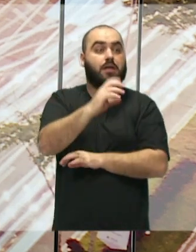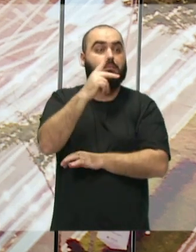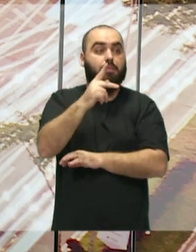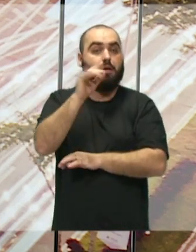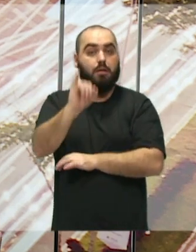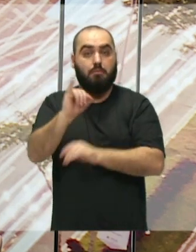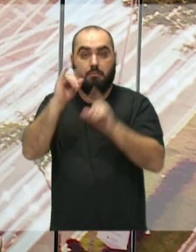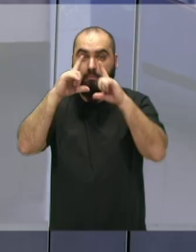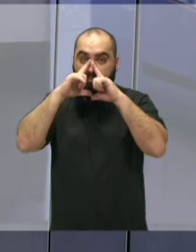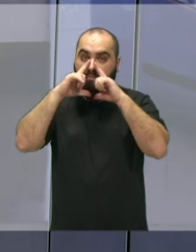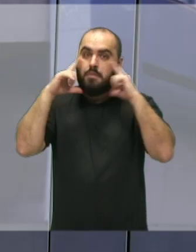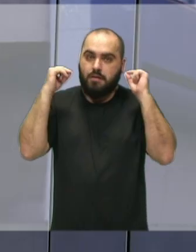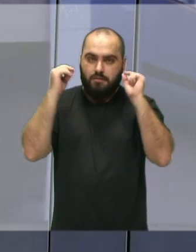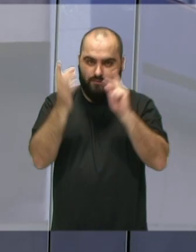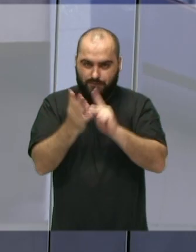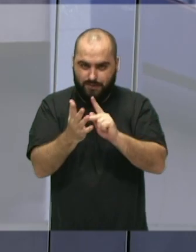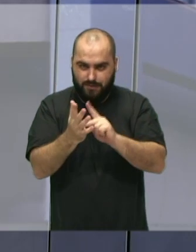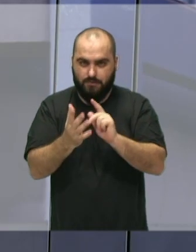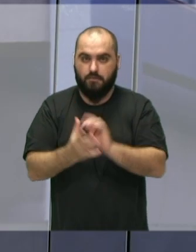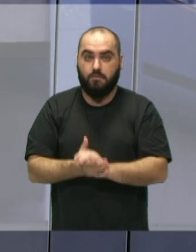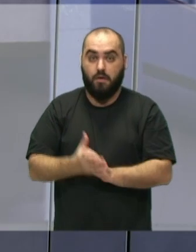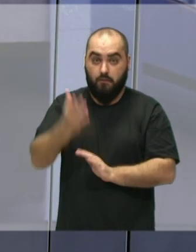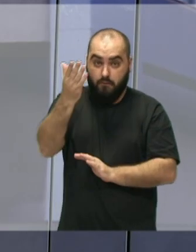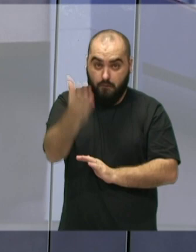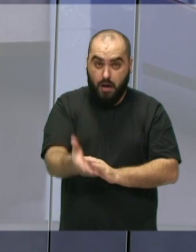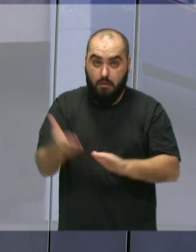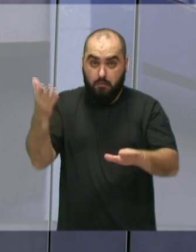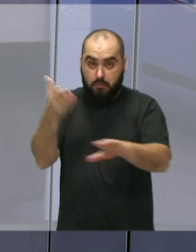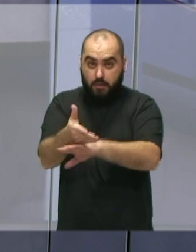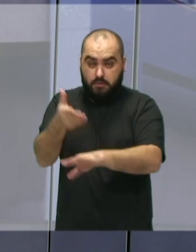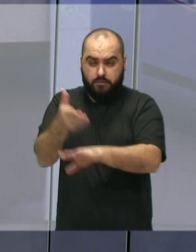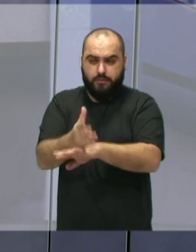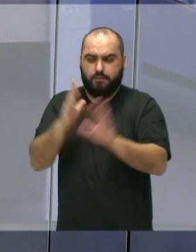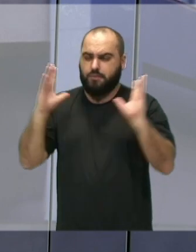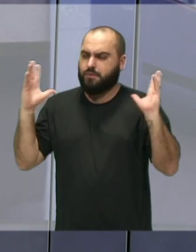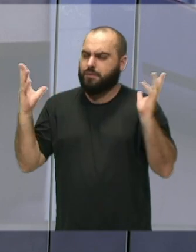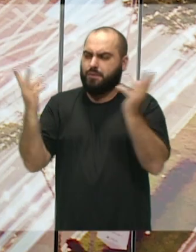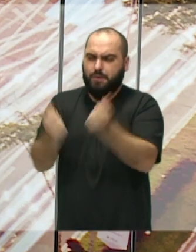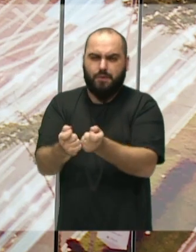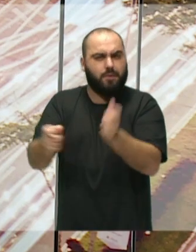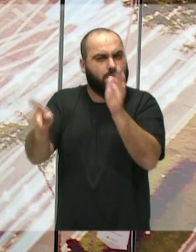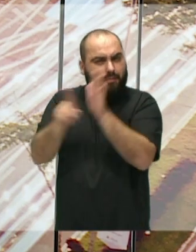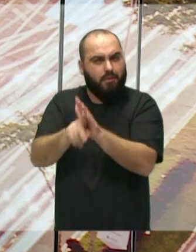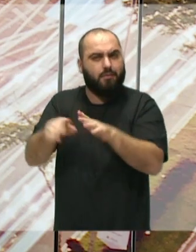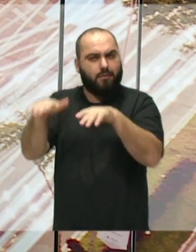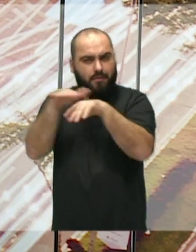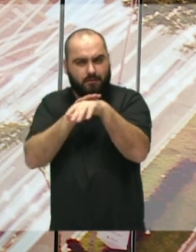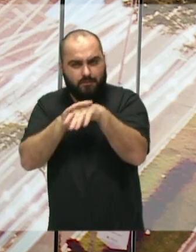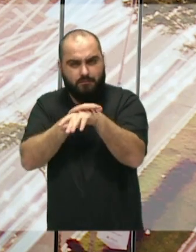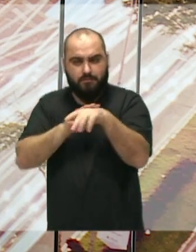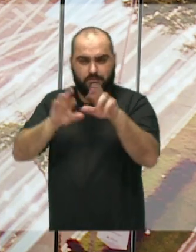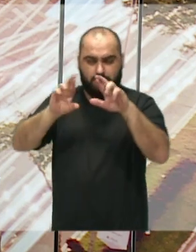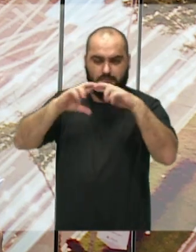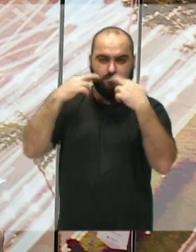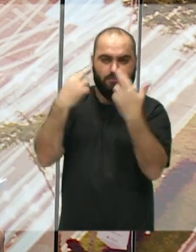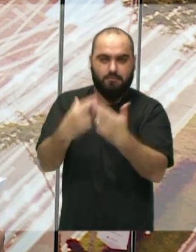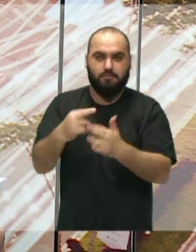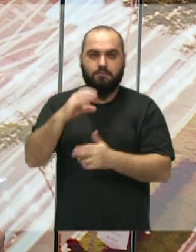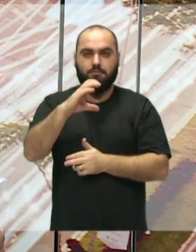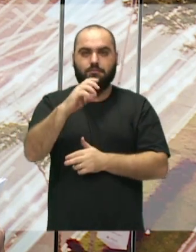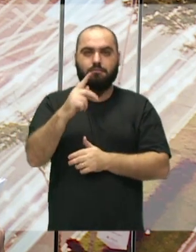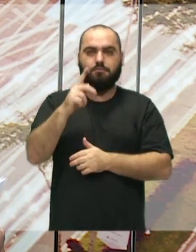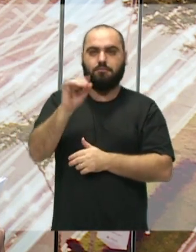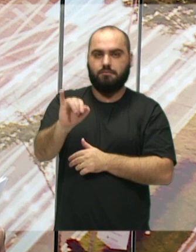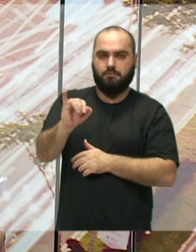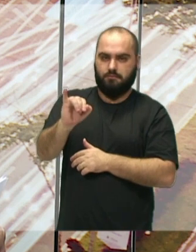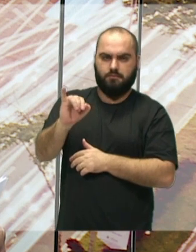senhora participou de todo o processo, das oitivas, da investigação, né, das reuniões da CPI, mas como que a